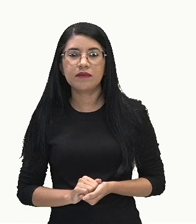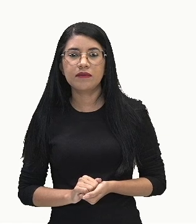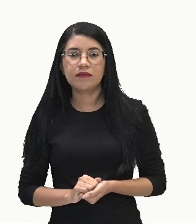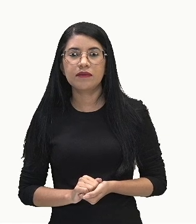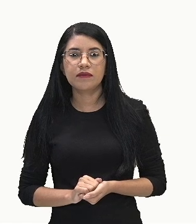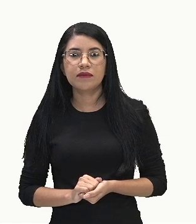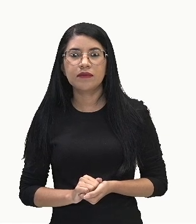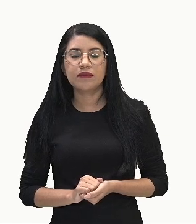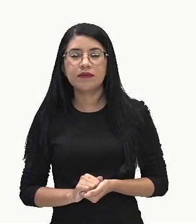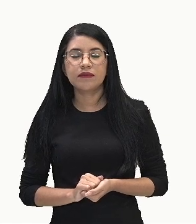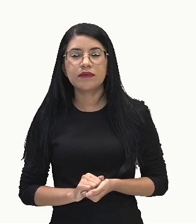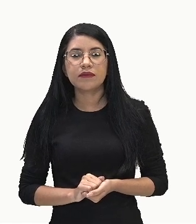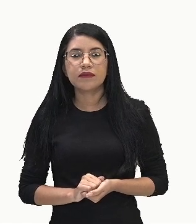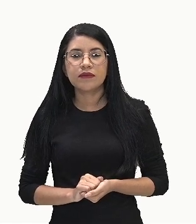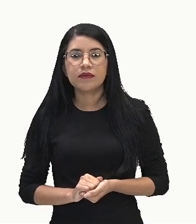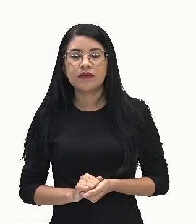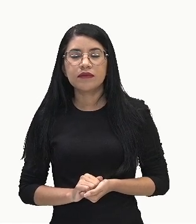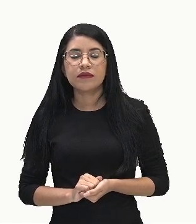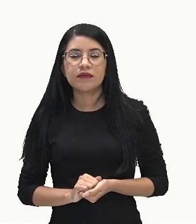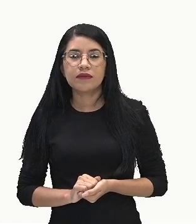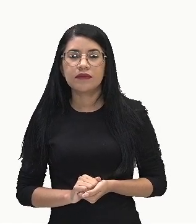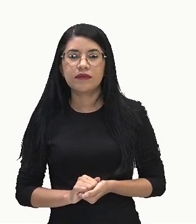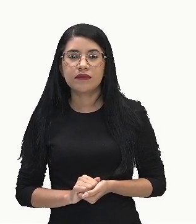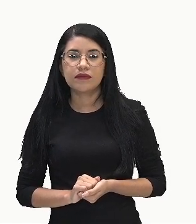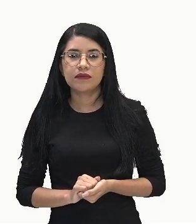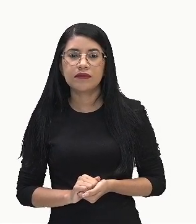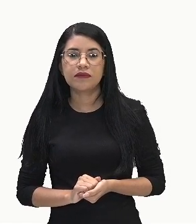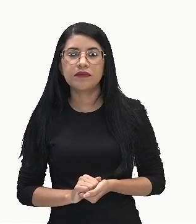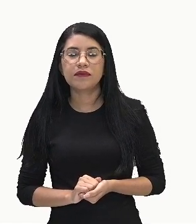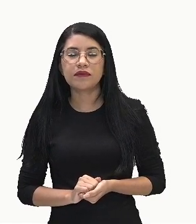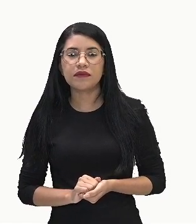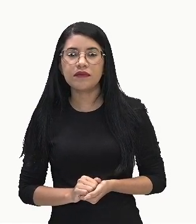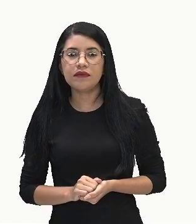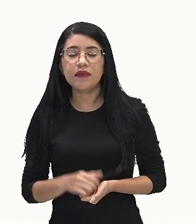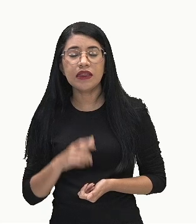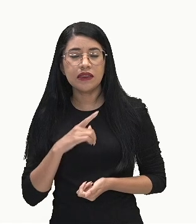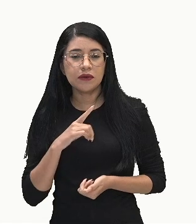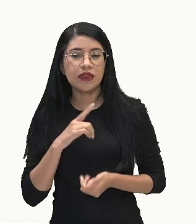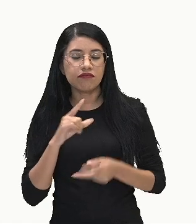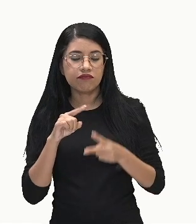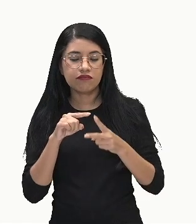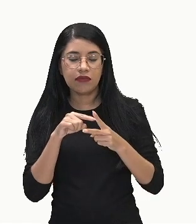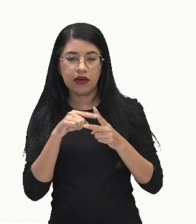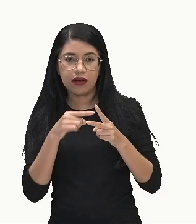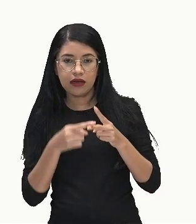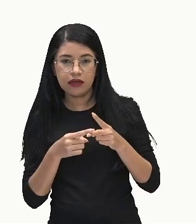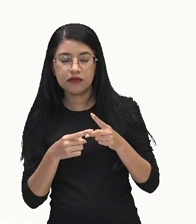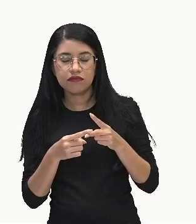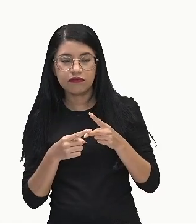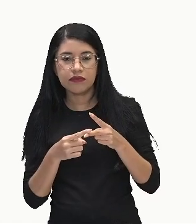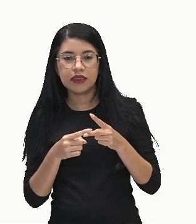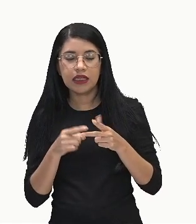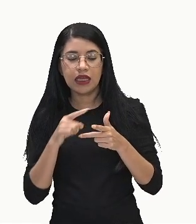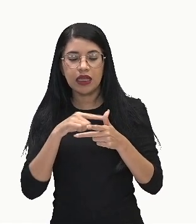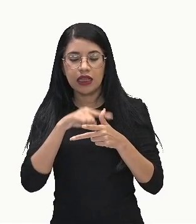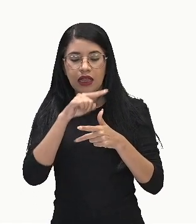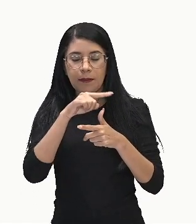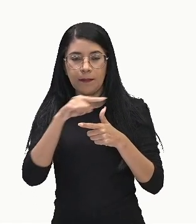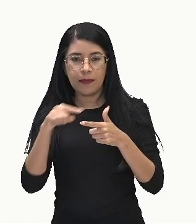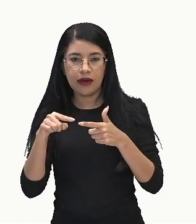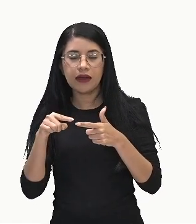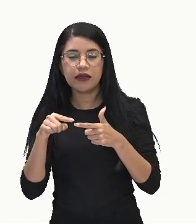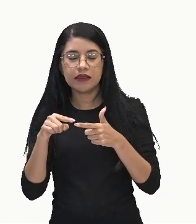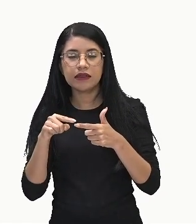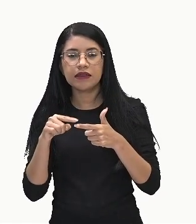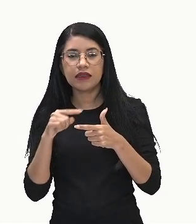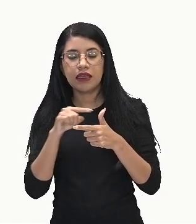tá? Então, no caso aqui, como ele está dando um ângulo e dois lados, vamos utilizar a